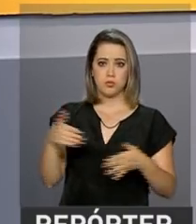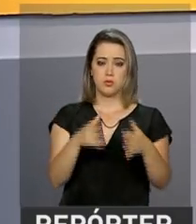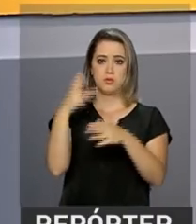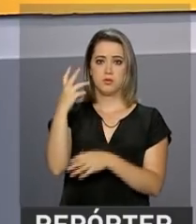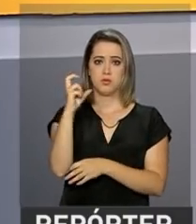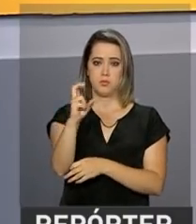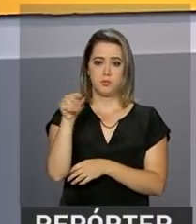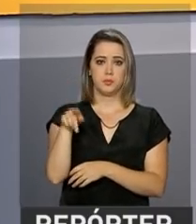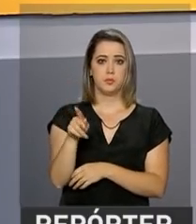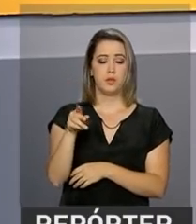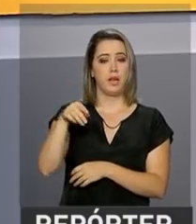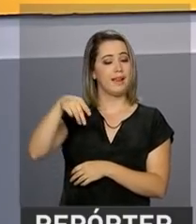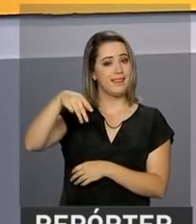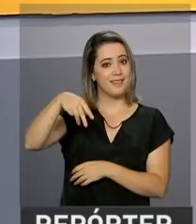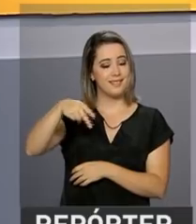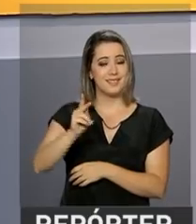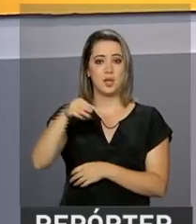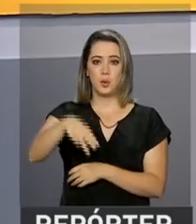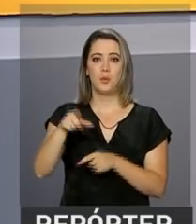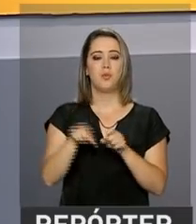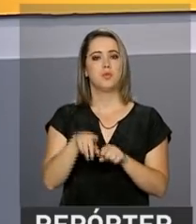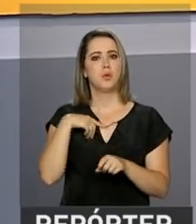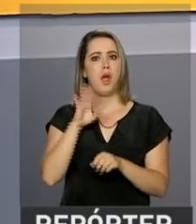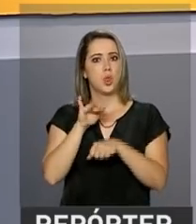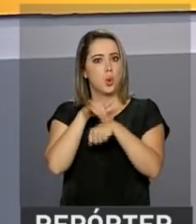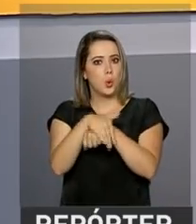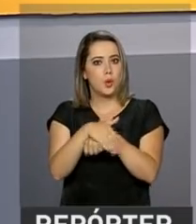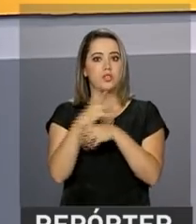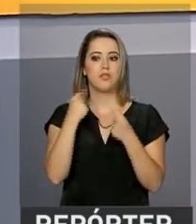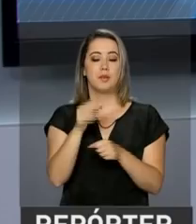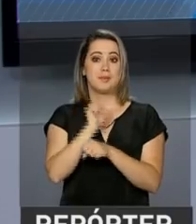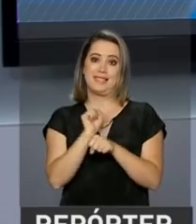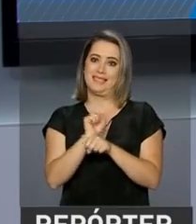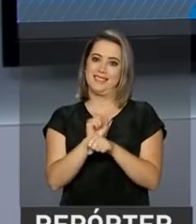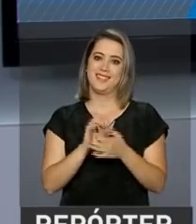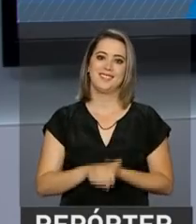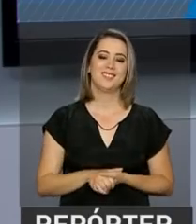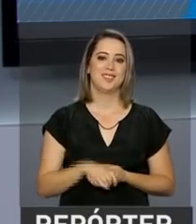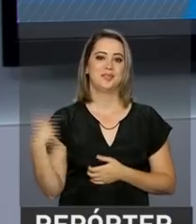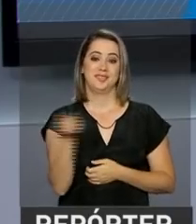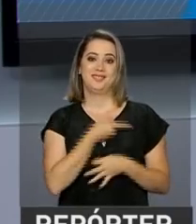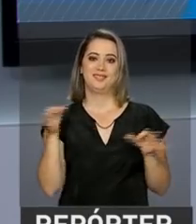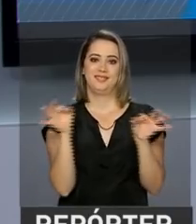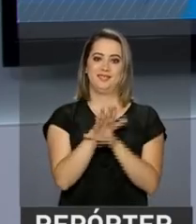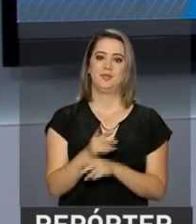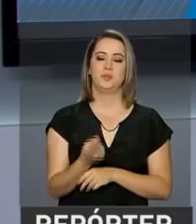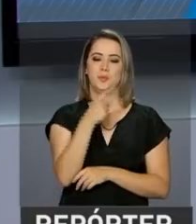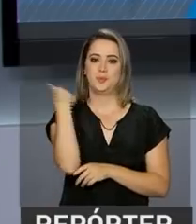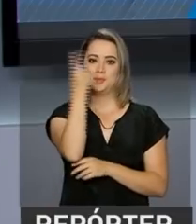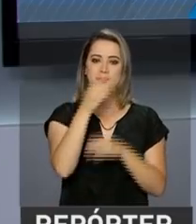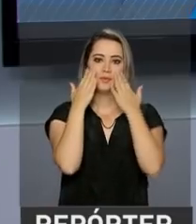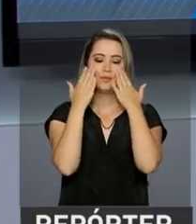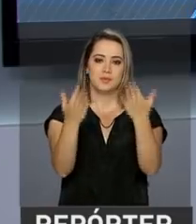percurso de 35 quilômetros para caminhada com pernoite. Vamos aguardar, então. Nós ficamos por aqui e voltaremos em uma